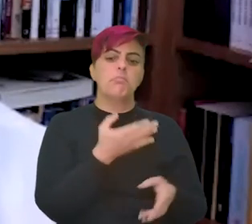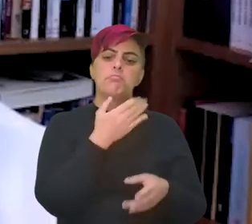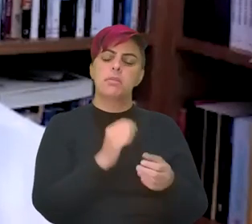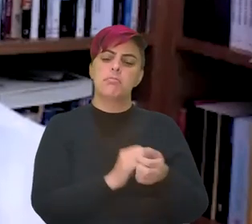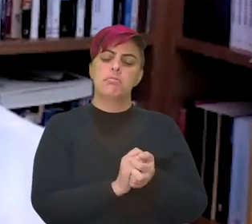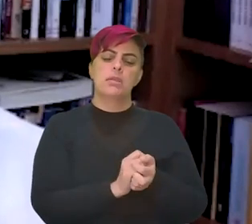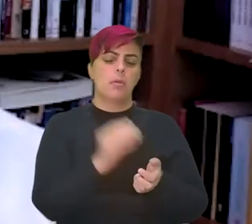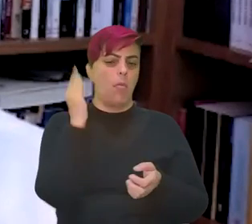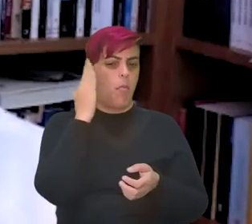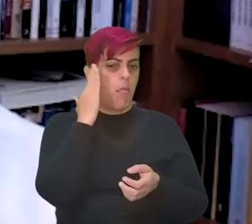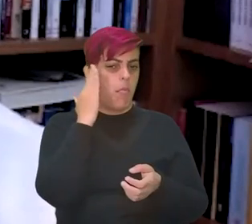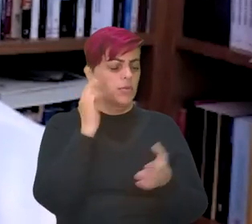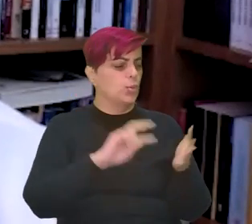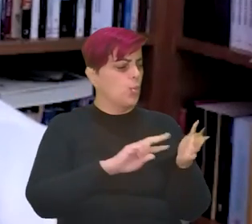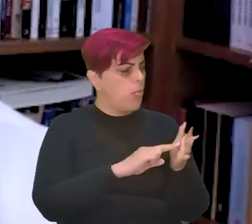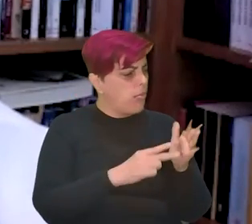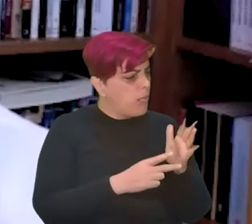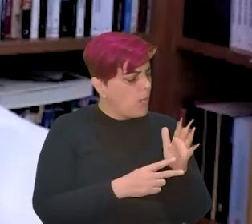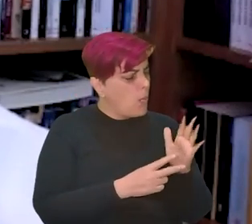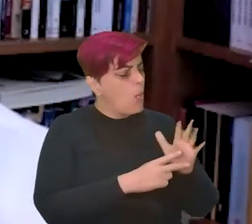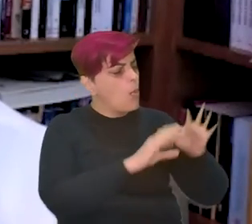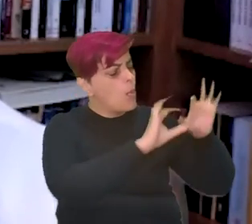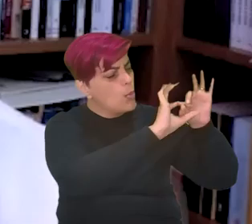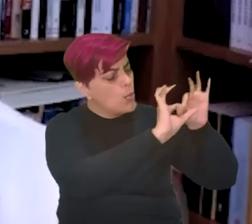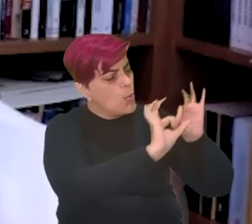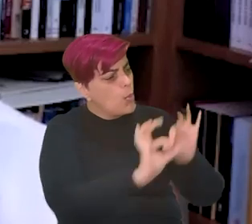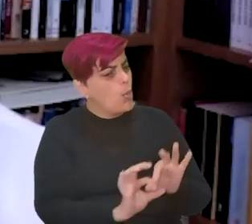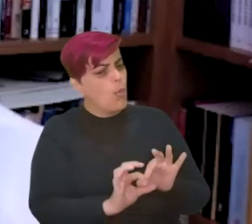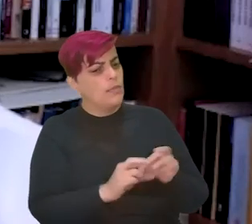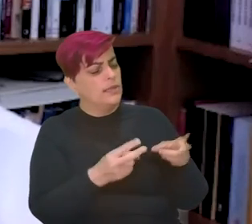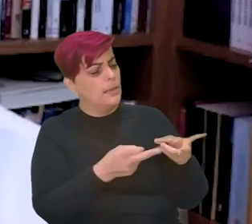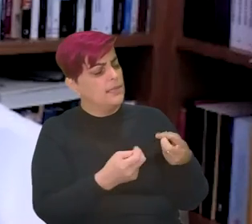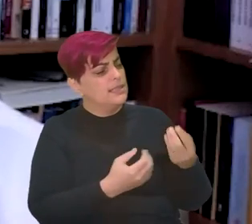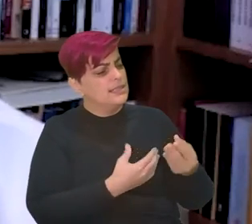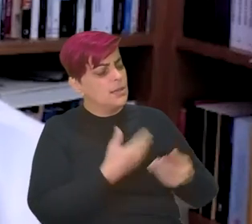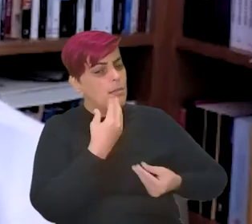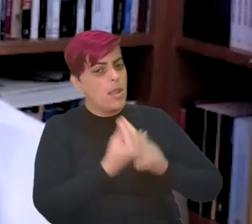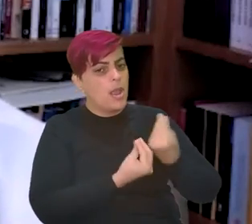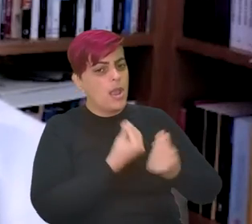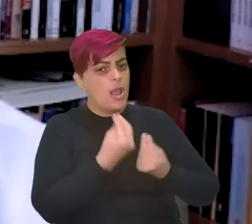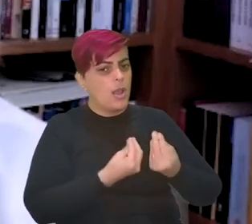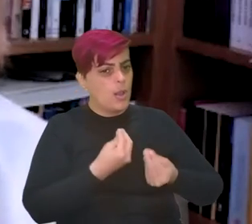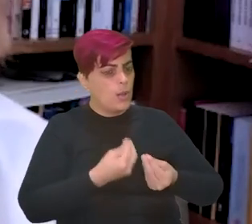o contexto, você vai procurar os significados, você vai ver como acontece,